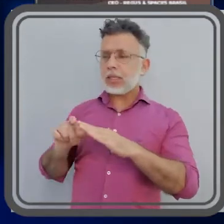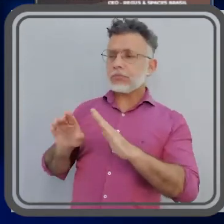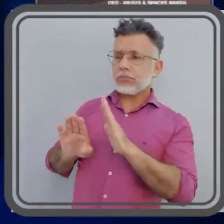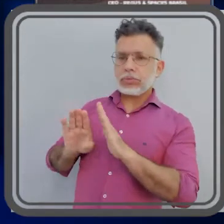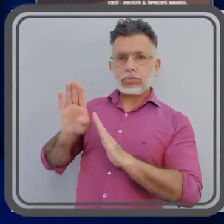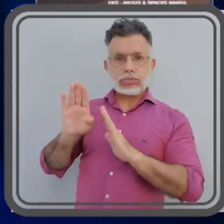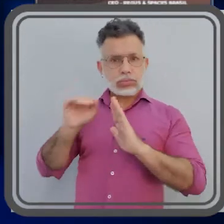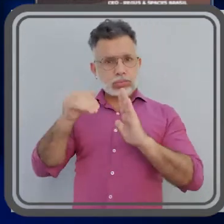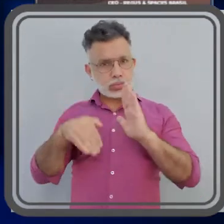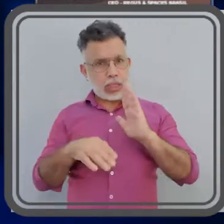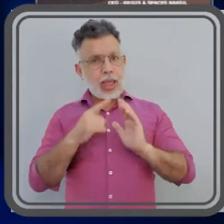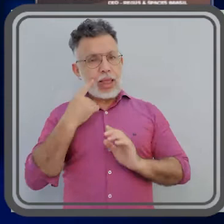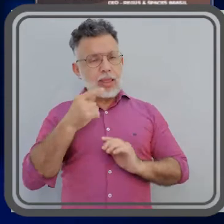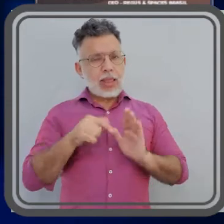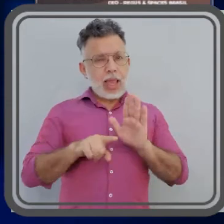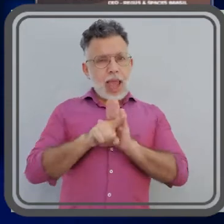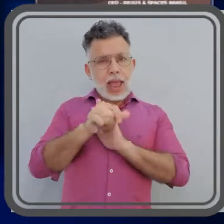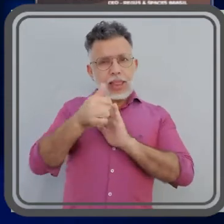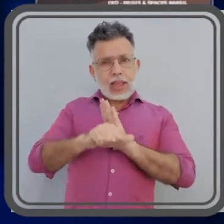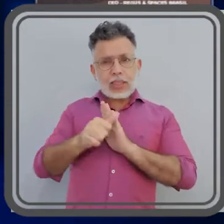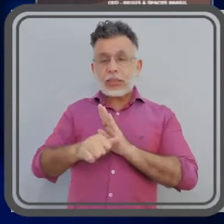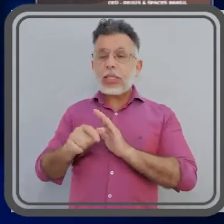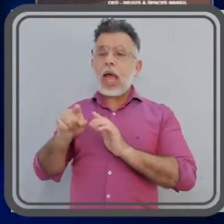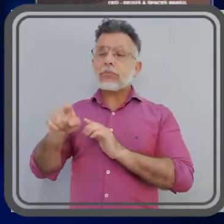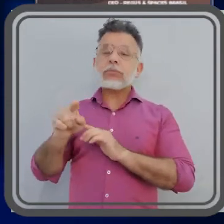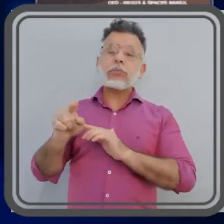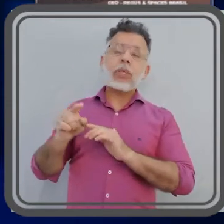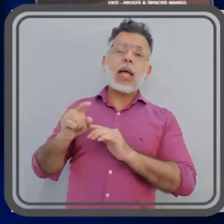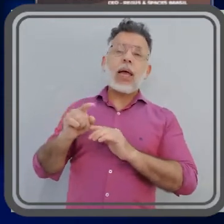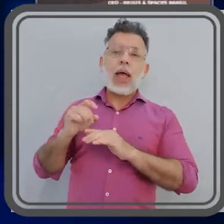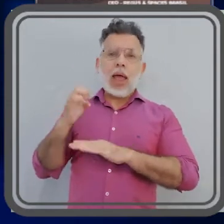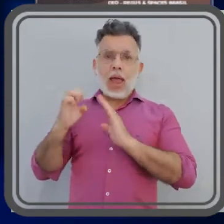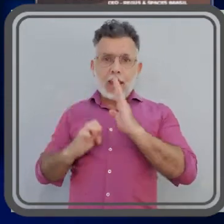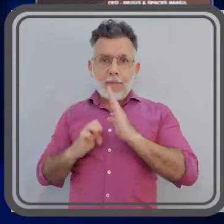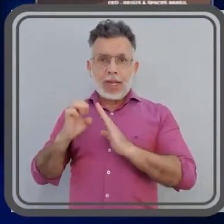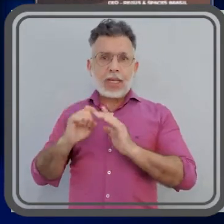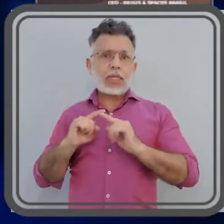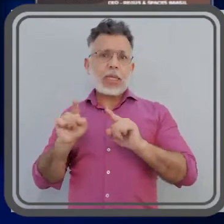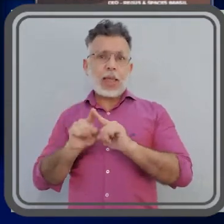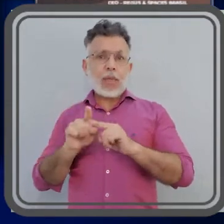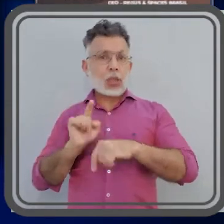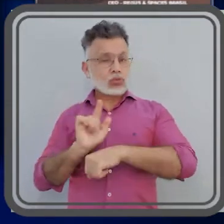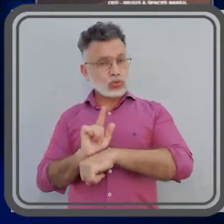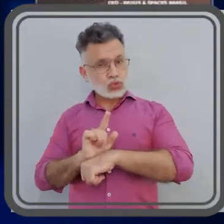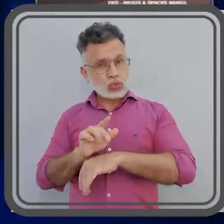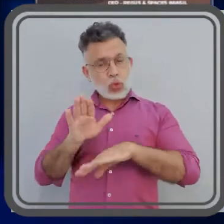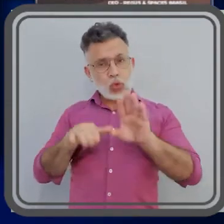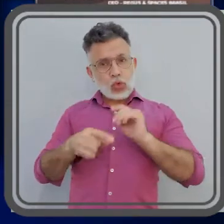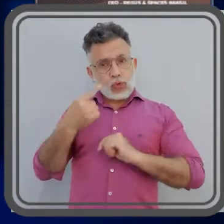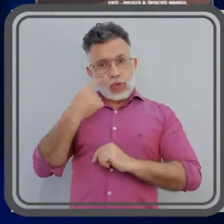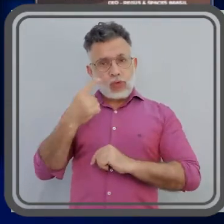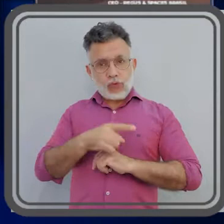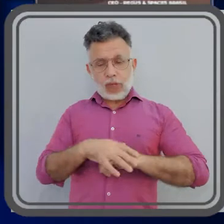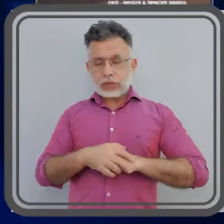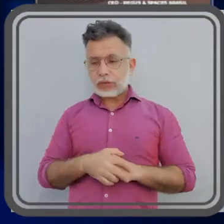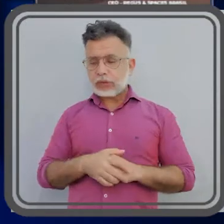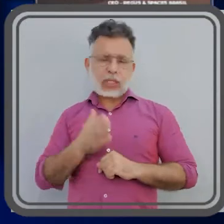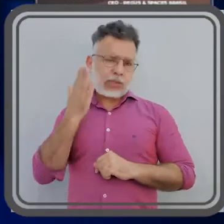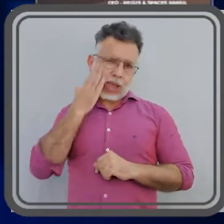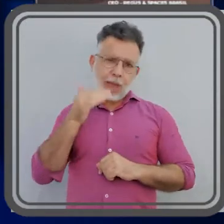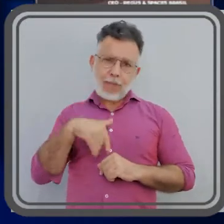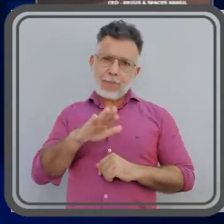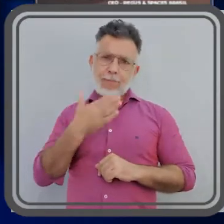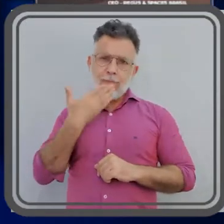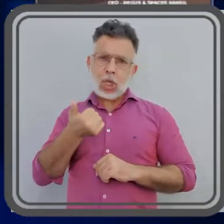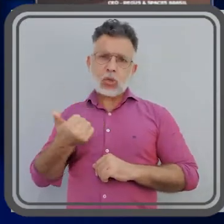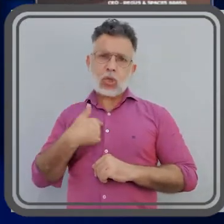especificidades, né? Acho que você tem que analisar o segmento e o gestor. E se você for ver, e você certamente sabe muito melhor que eu,